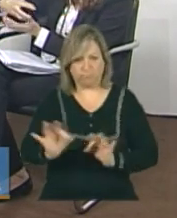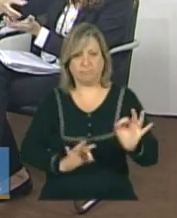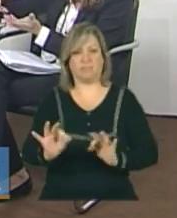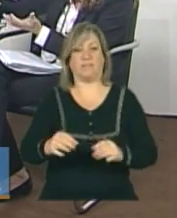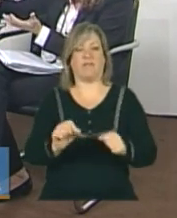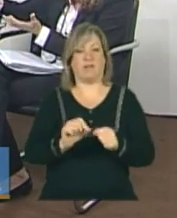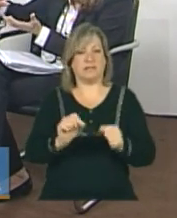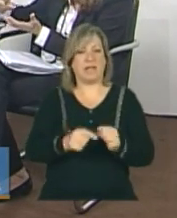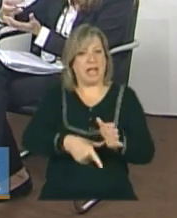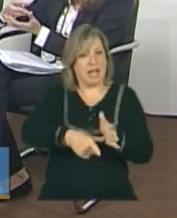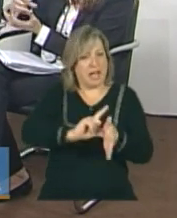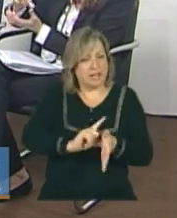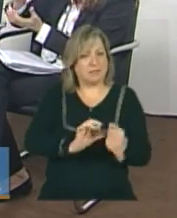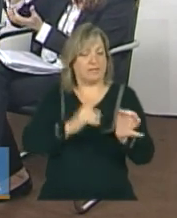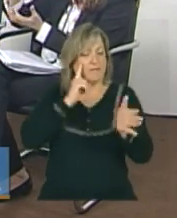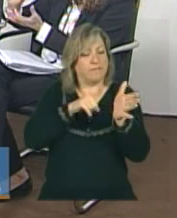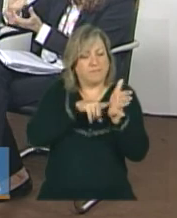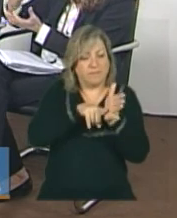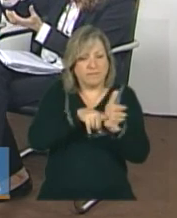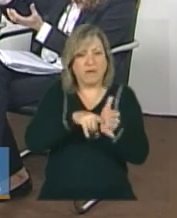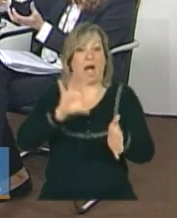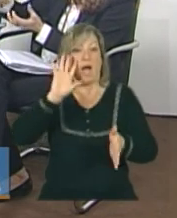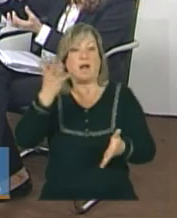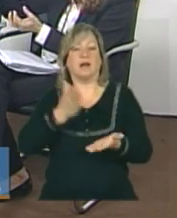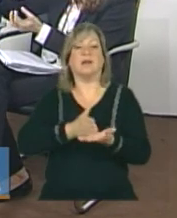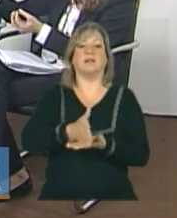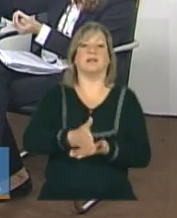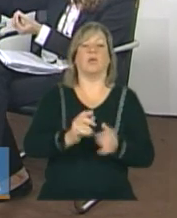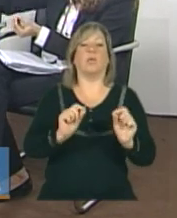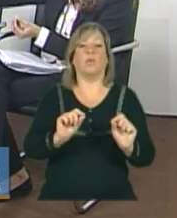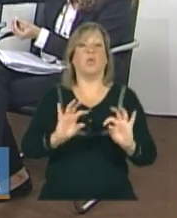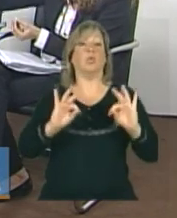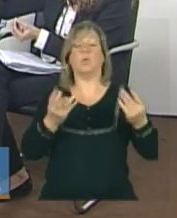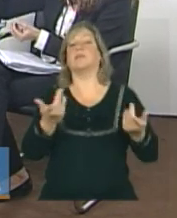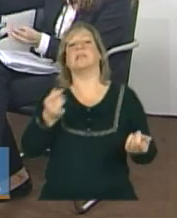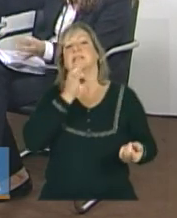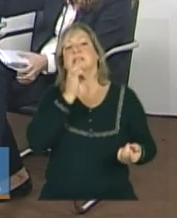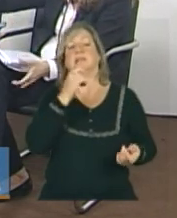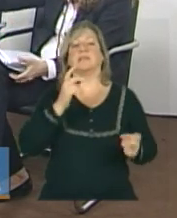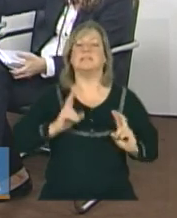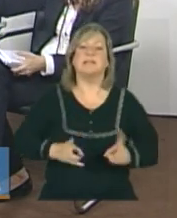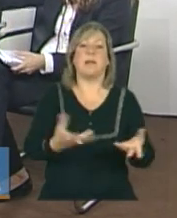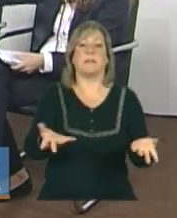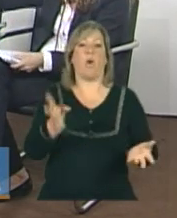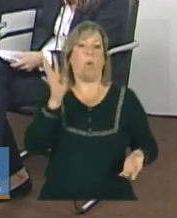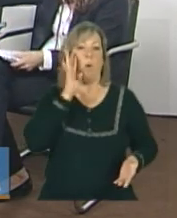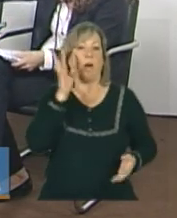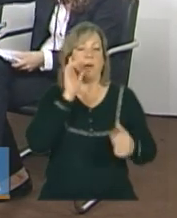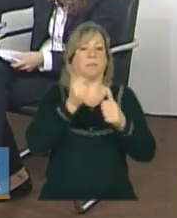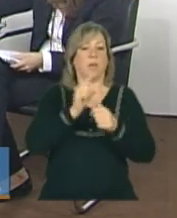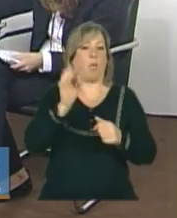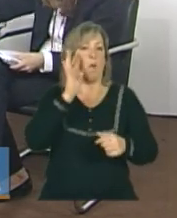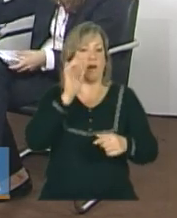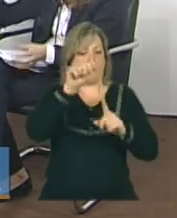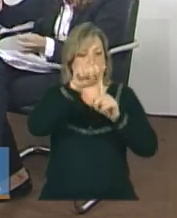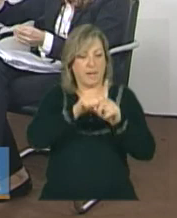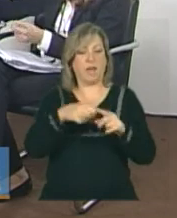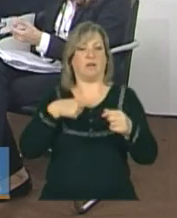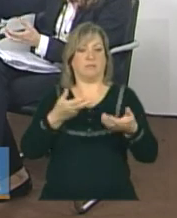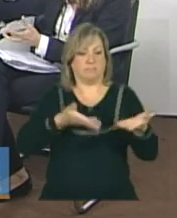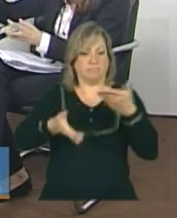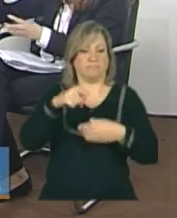ela faz um planejamento e avaliação e define. Todas as primeiras quartas-feiras do mês eu estou ofertando o PAIF em tal